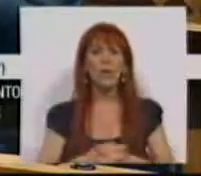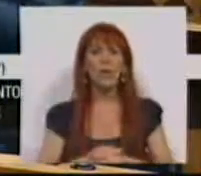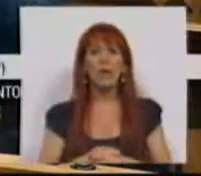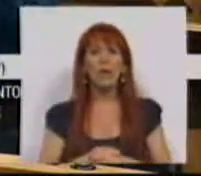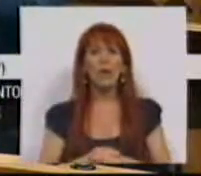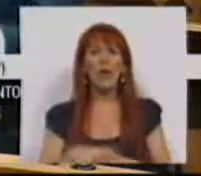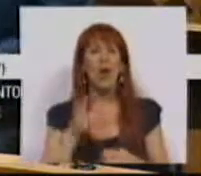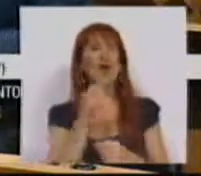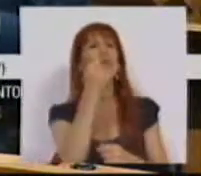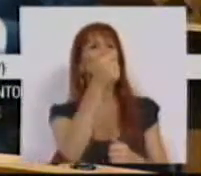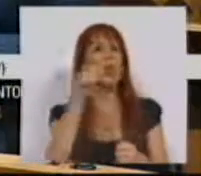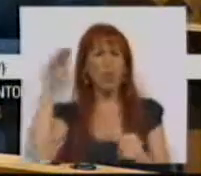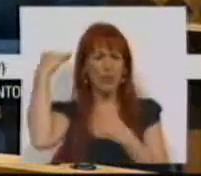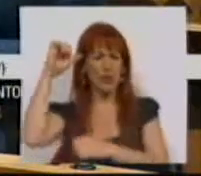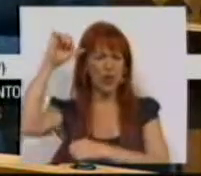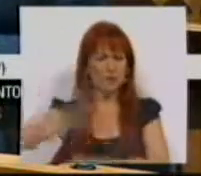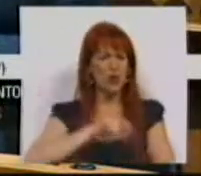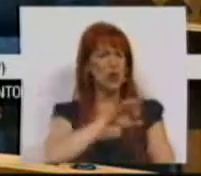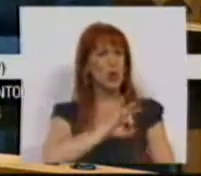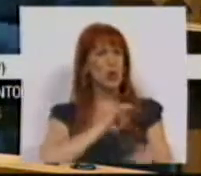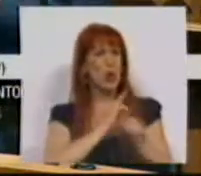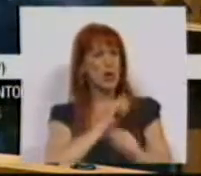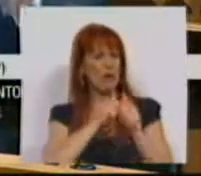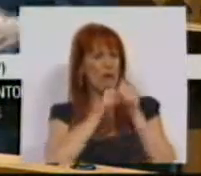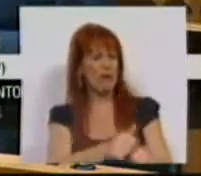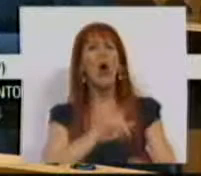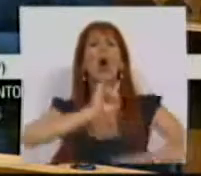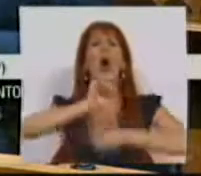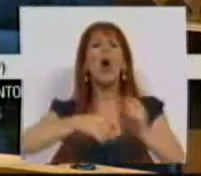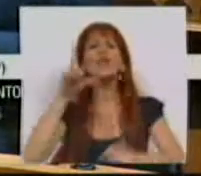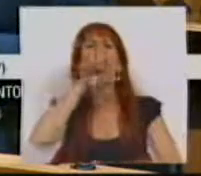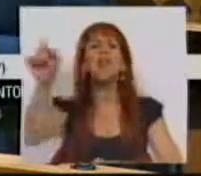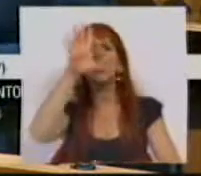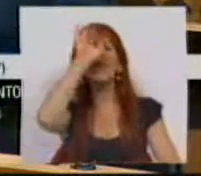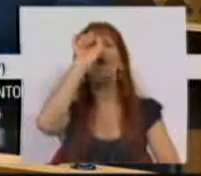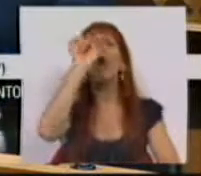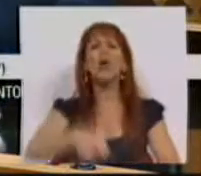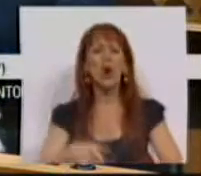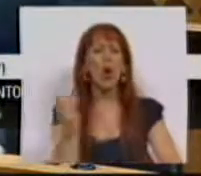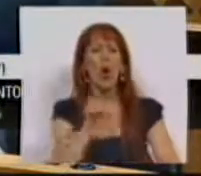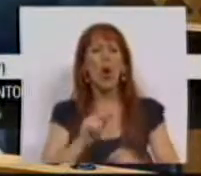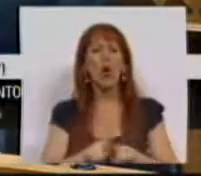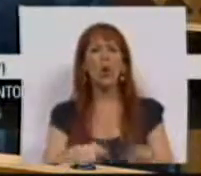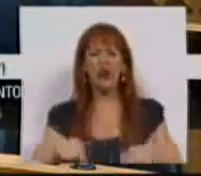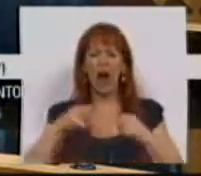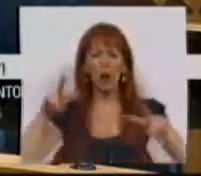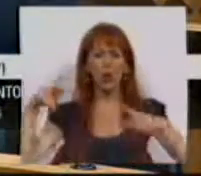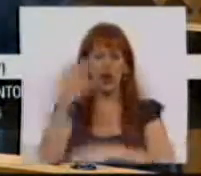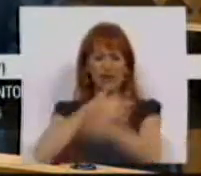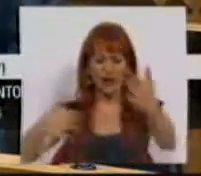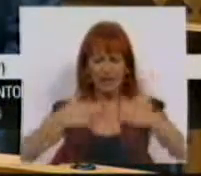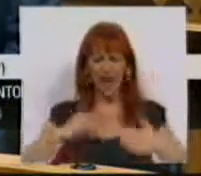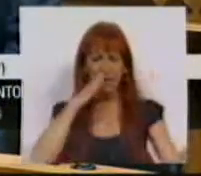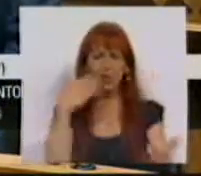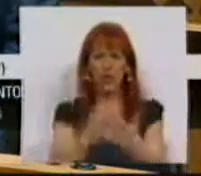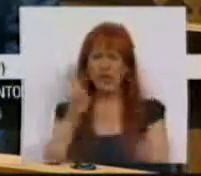um bom aluno de maus mestres, que os senhores continuam a ser, qual é a saída para este governo, qual é a sua autocrítica